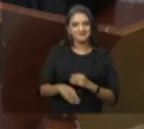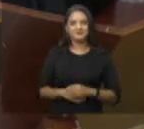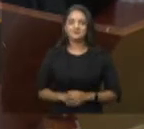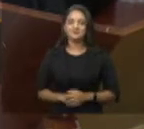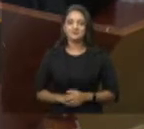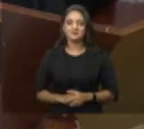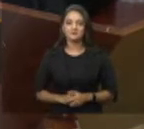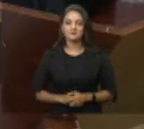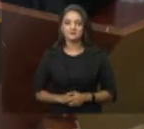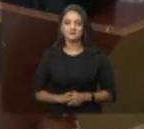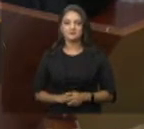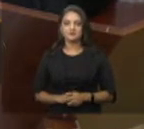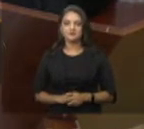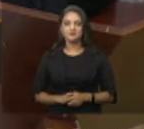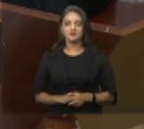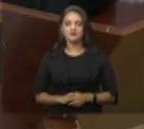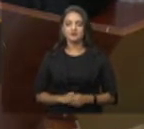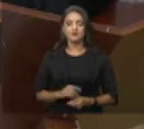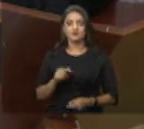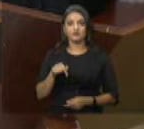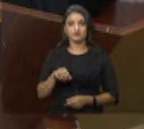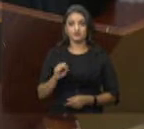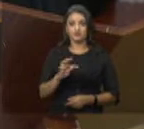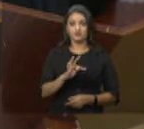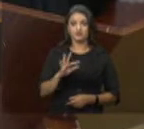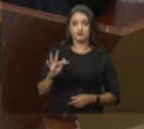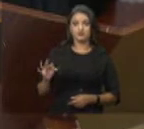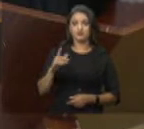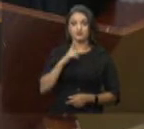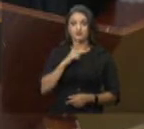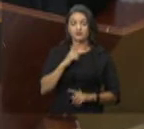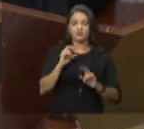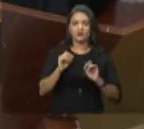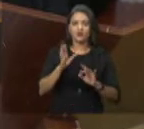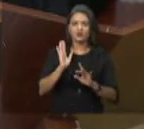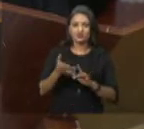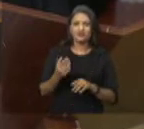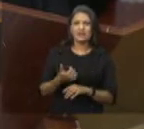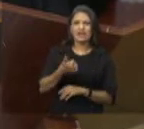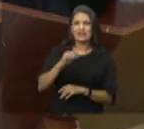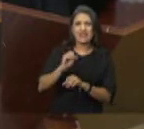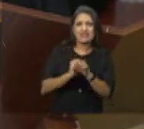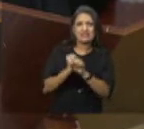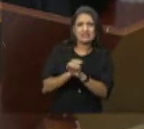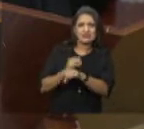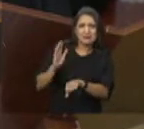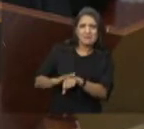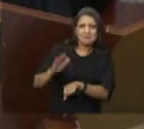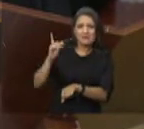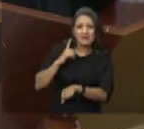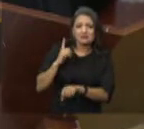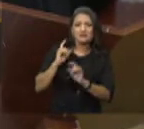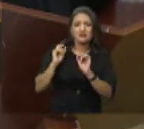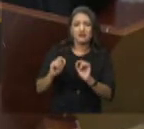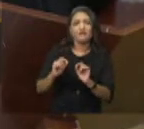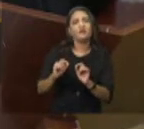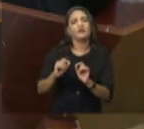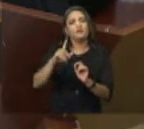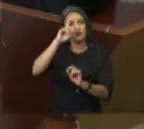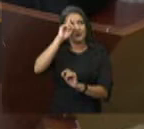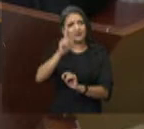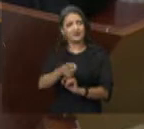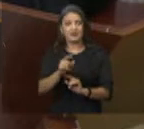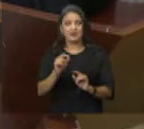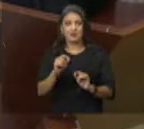Presidente essa corte Como já foi dito prestigiou ao longo de mais de uma década a determinação constitucional de